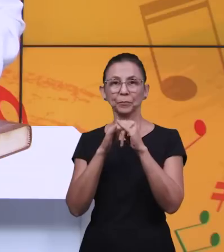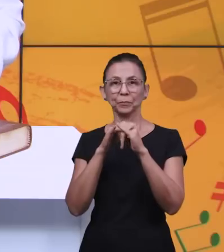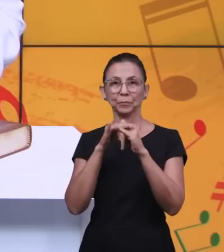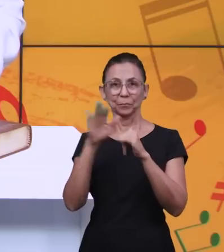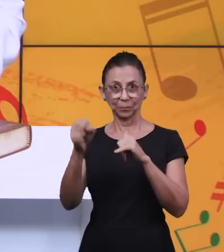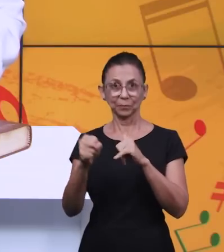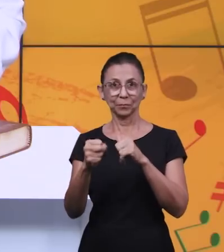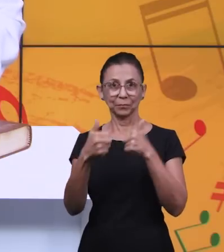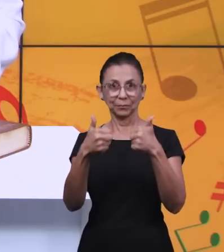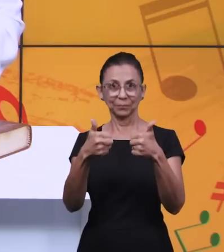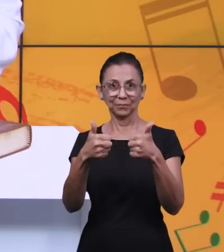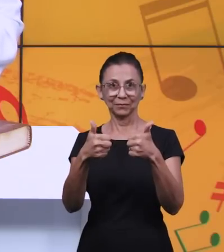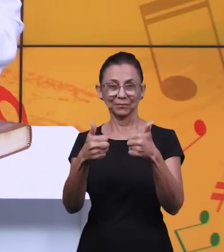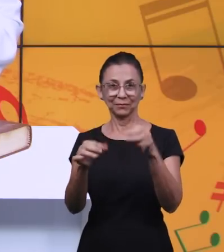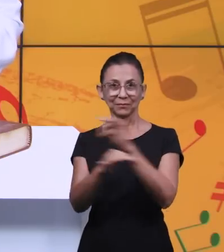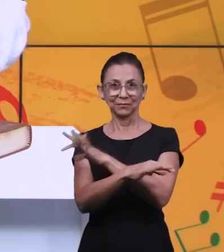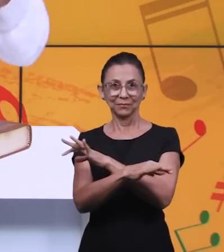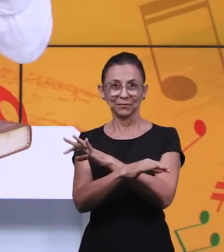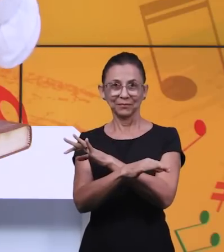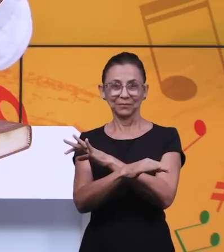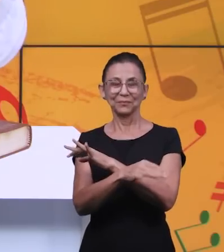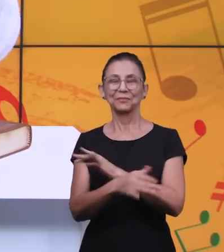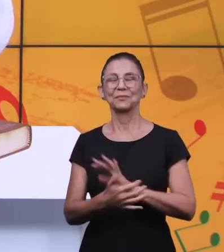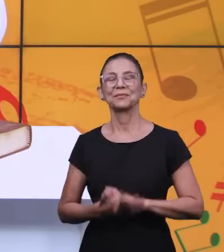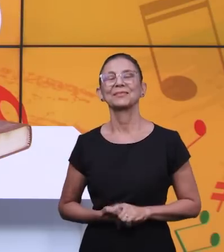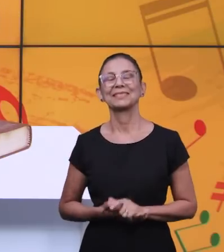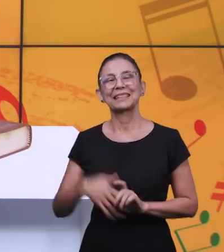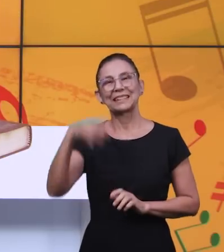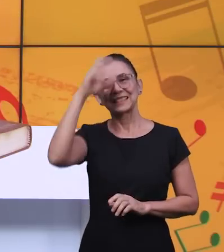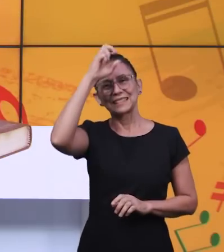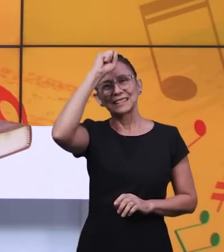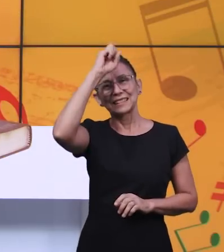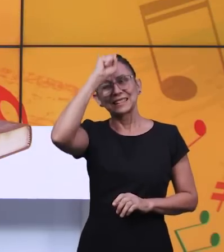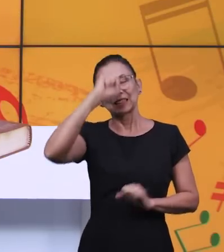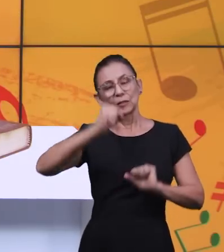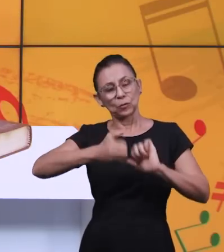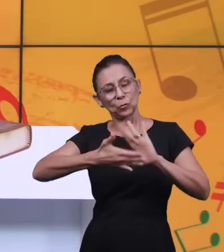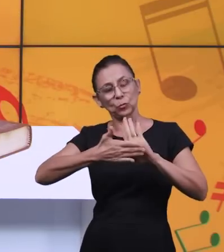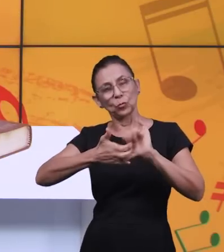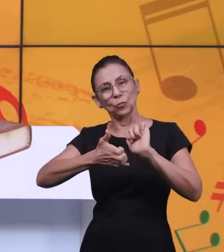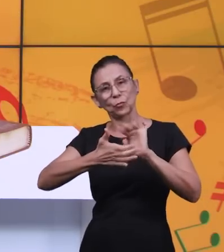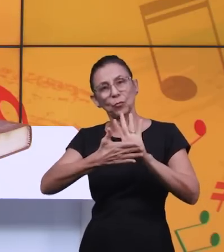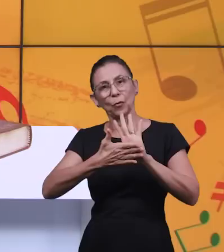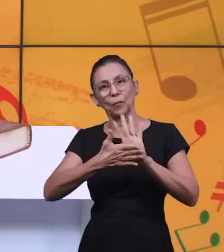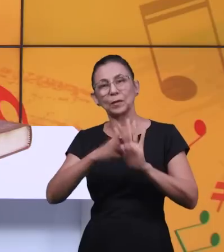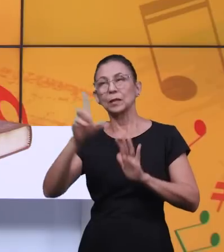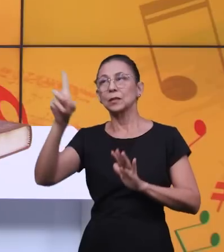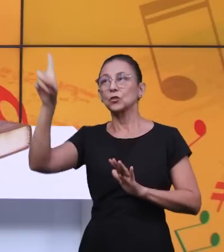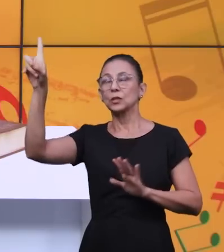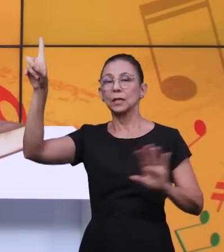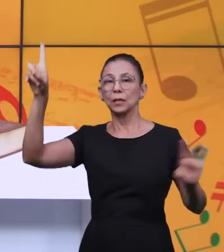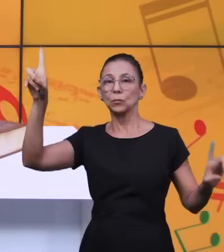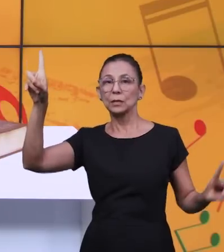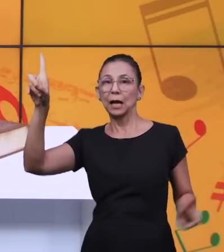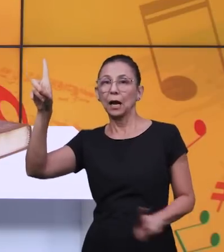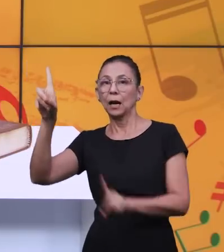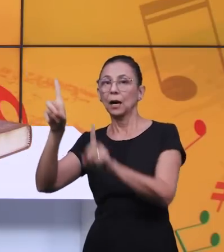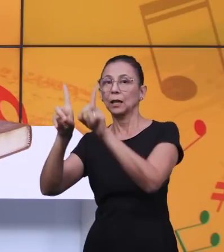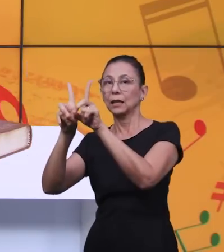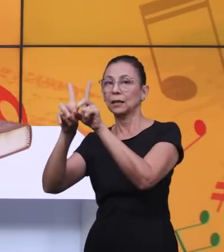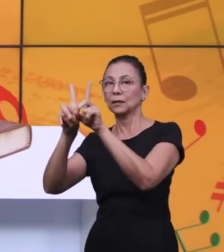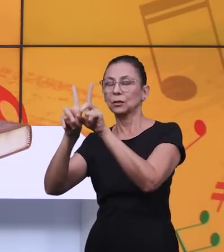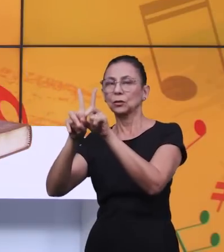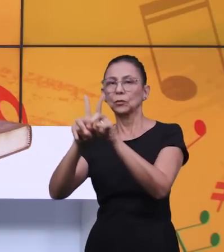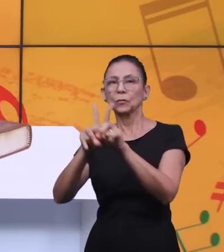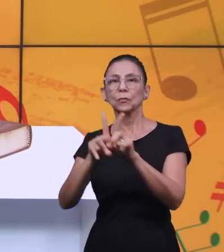seu ladinho, prontinhas? Estamos aprendendo a introdução do louvor Ao Lado de Deus. Vamos conhecer